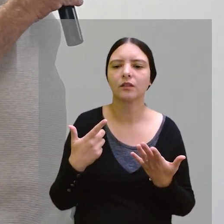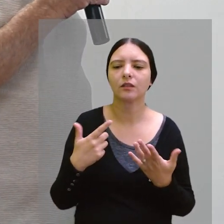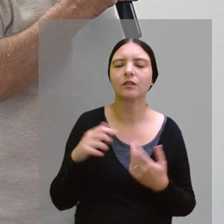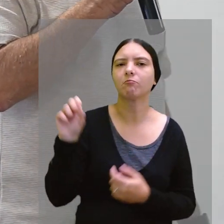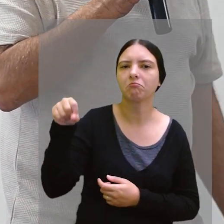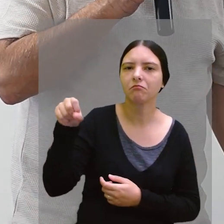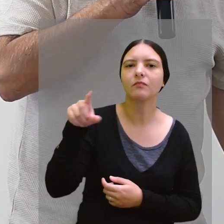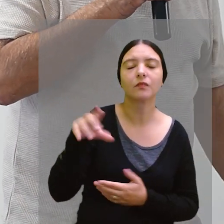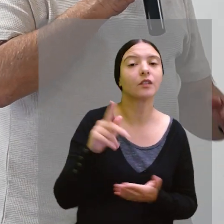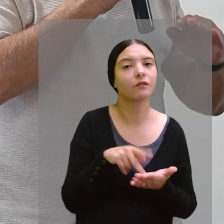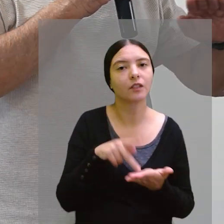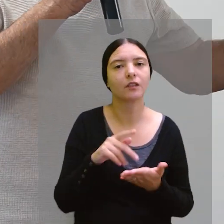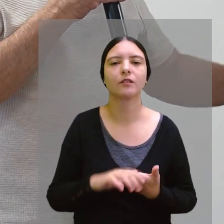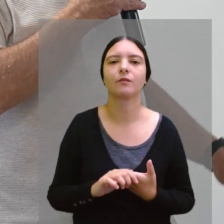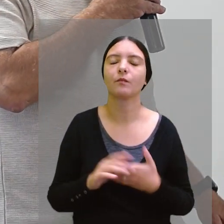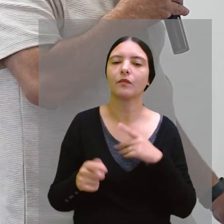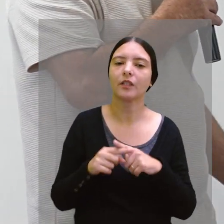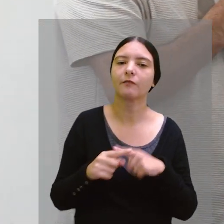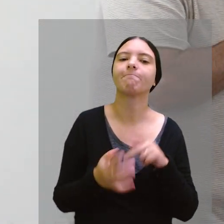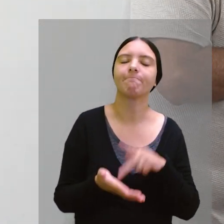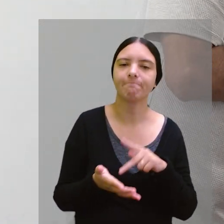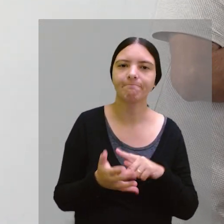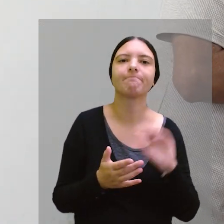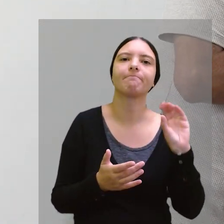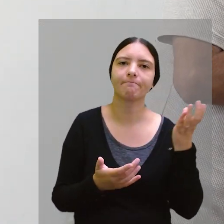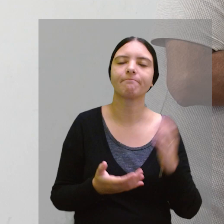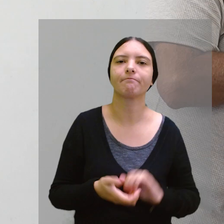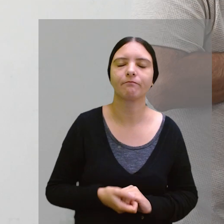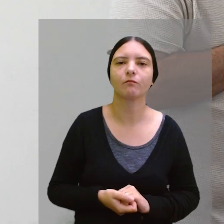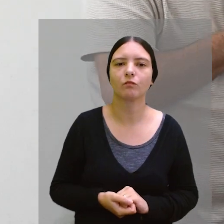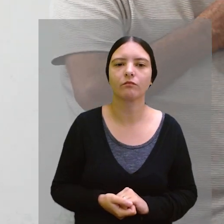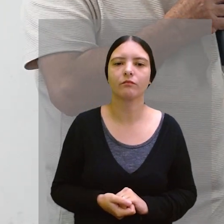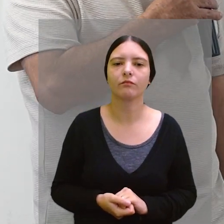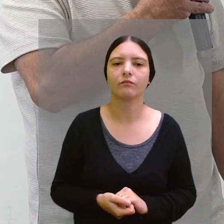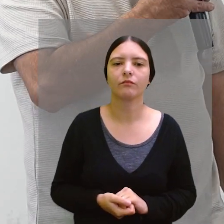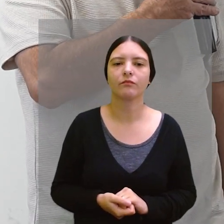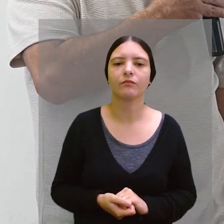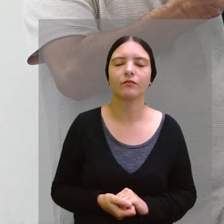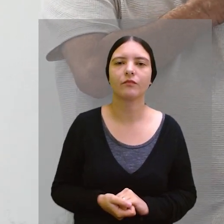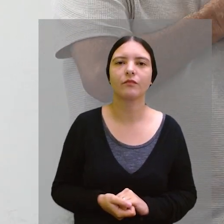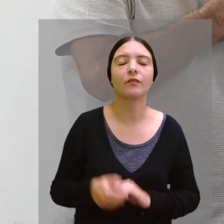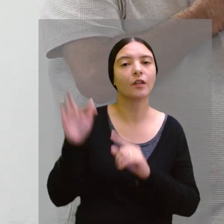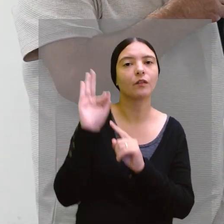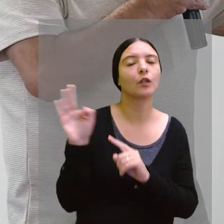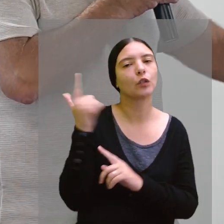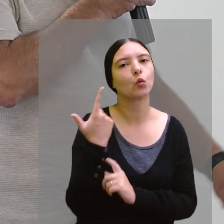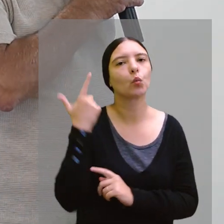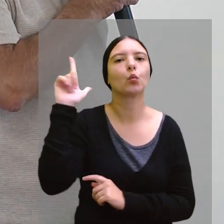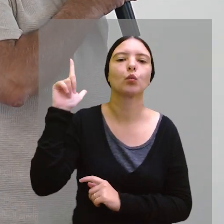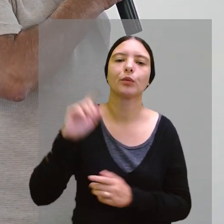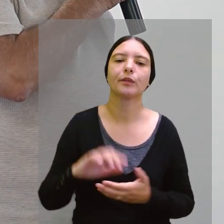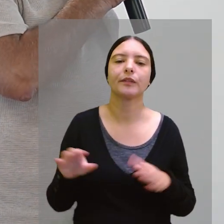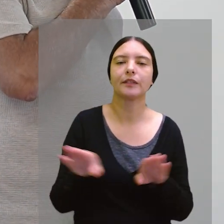ali? Então, isso é verdade, é uma tendência realmente que acontece. Outra universidade, que foi feito